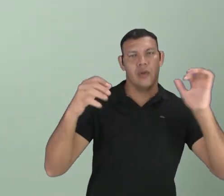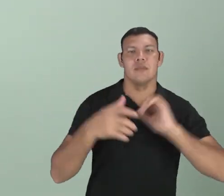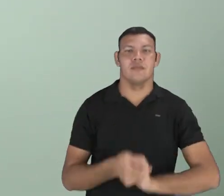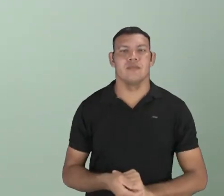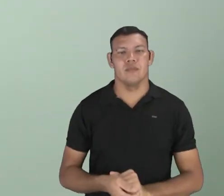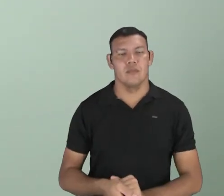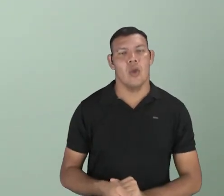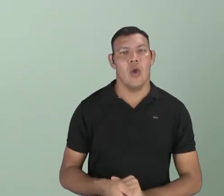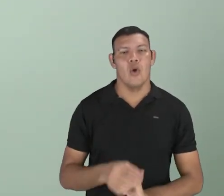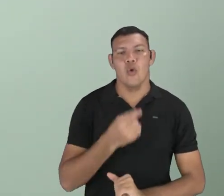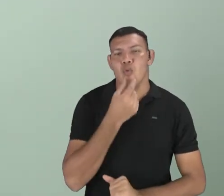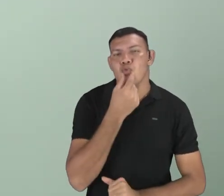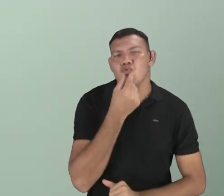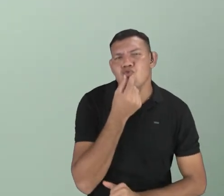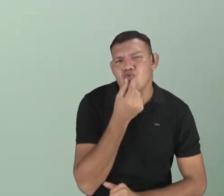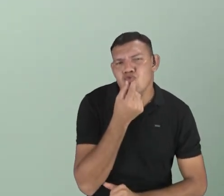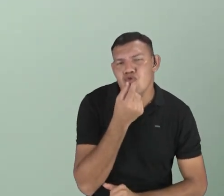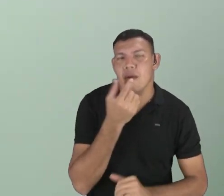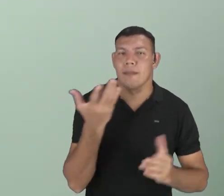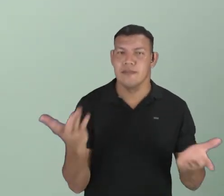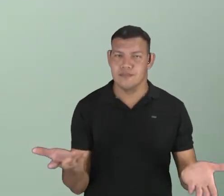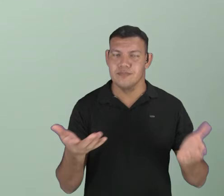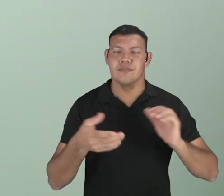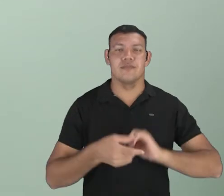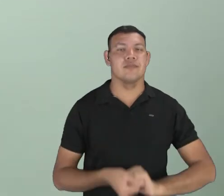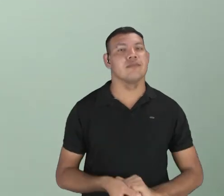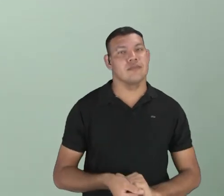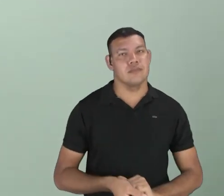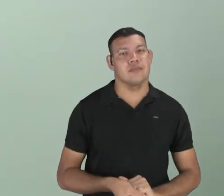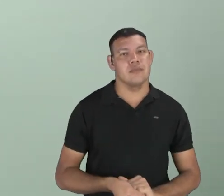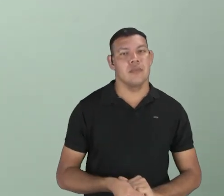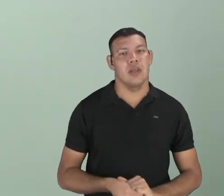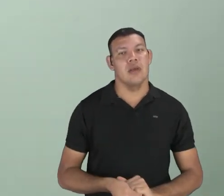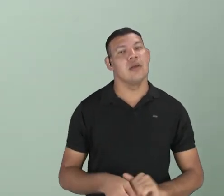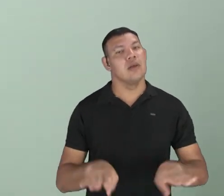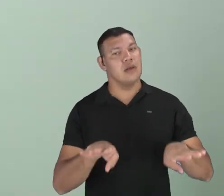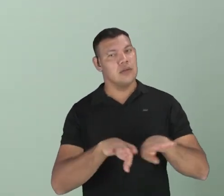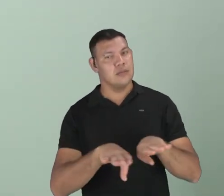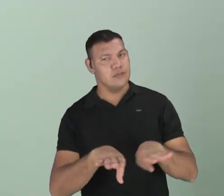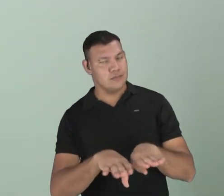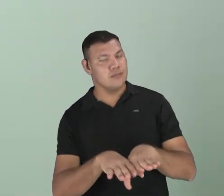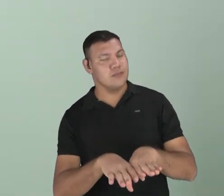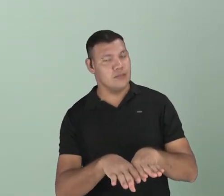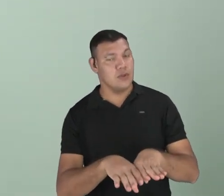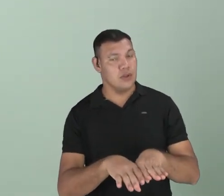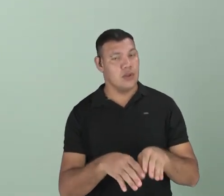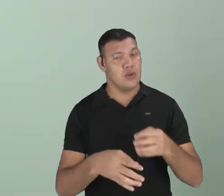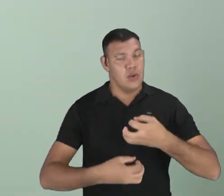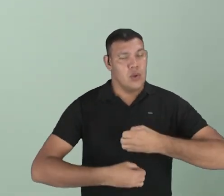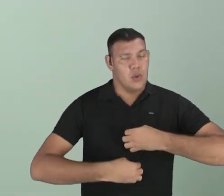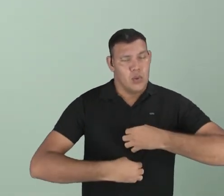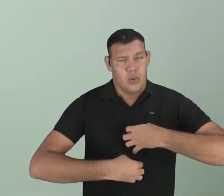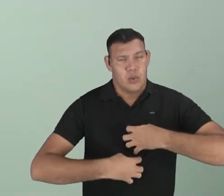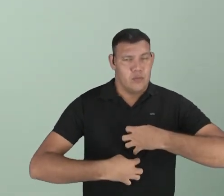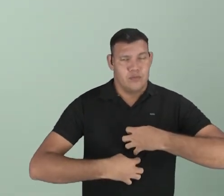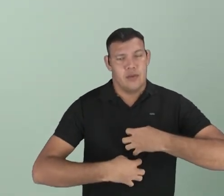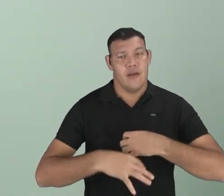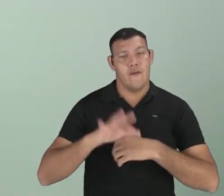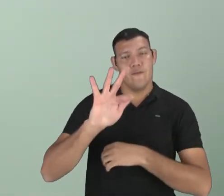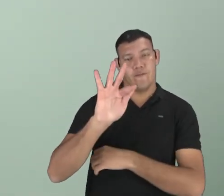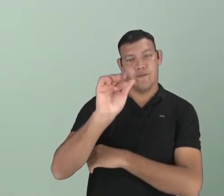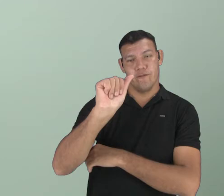som do assobio, isso são onomatopeias. Então, quando nós tivermos isso daí, nós vamos ter a função